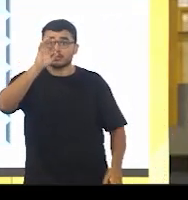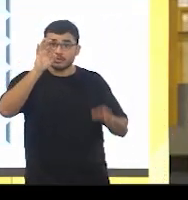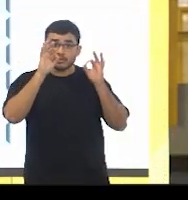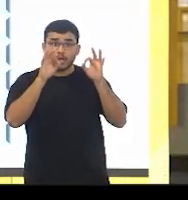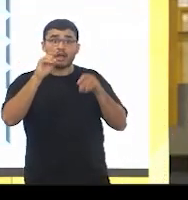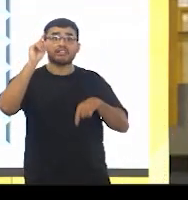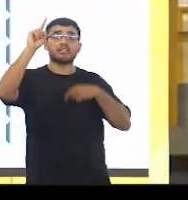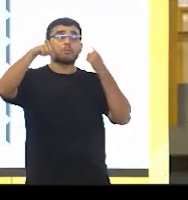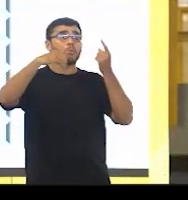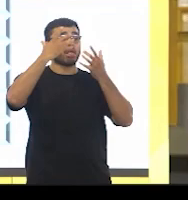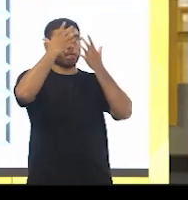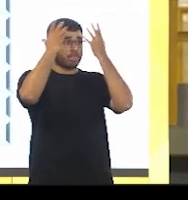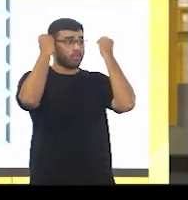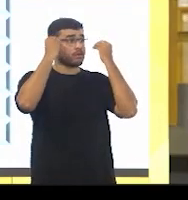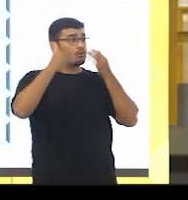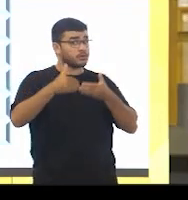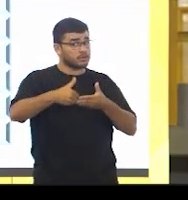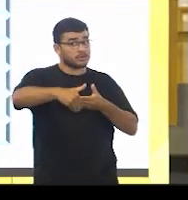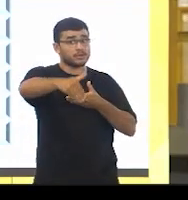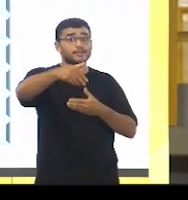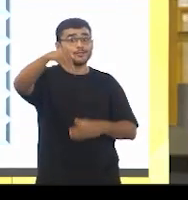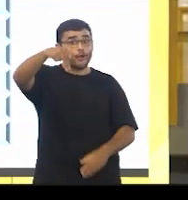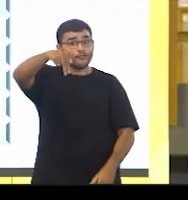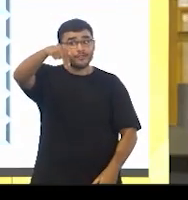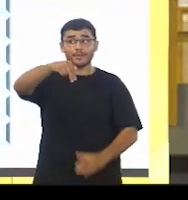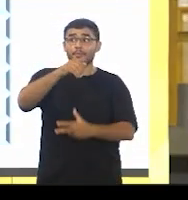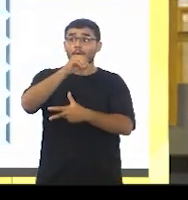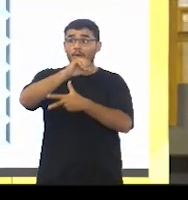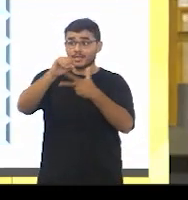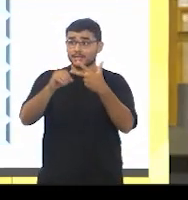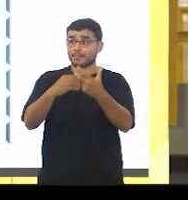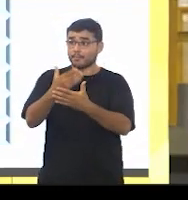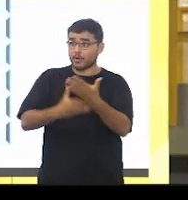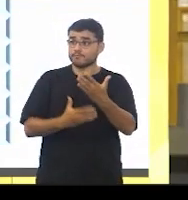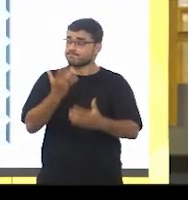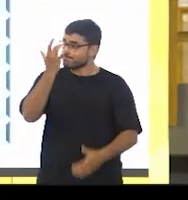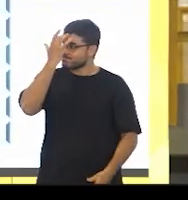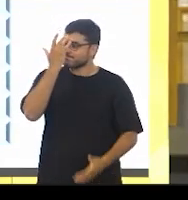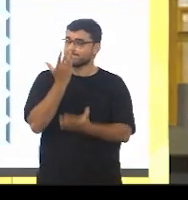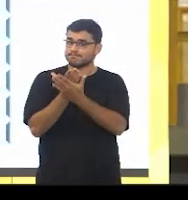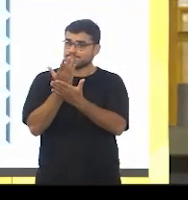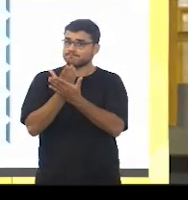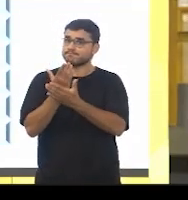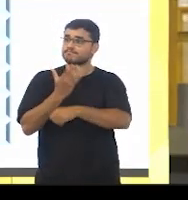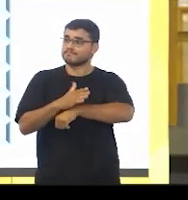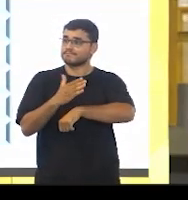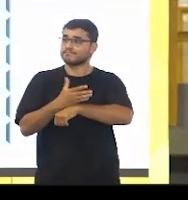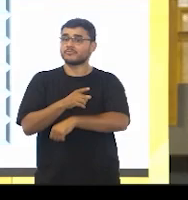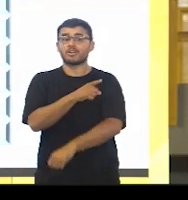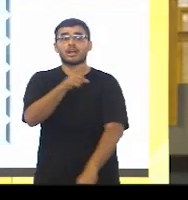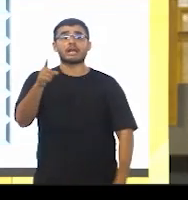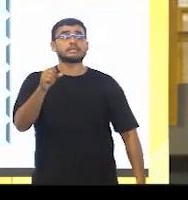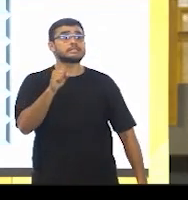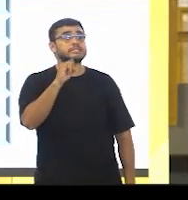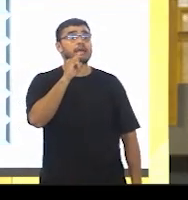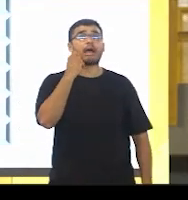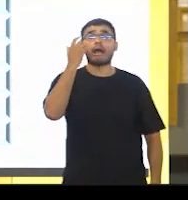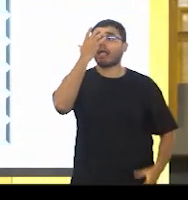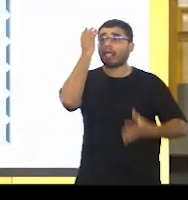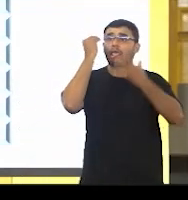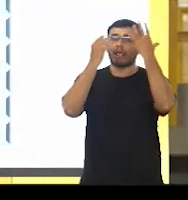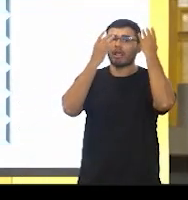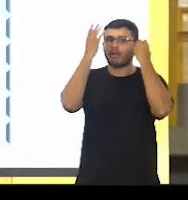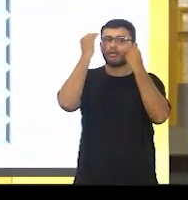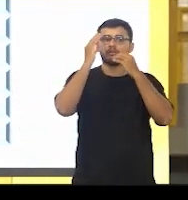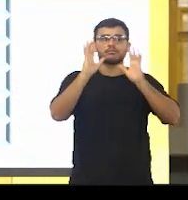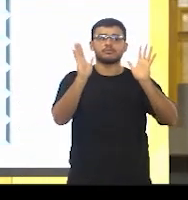que lembrar até novembro, hein? É igual aquela compra que vai fazer e esquece tudo, né?